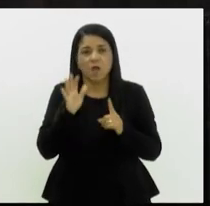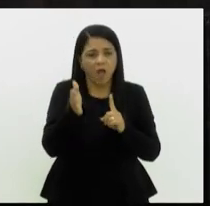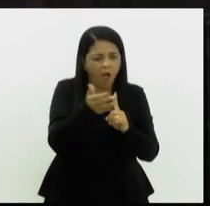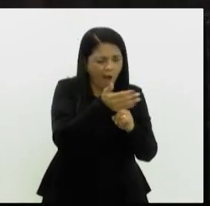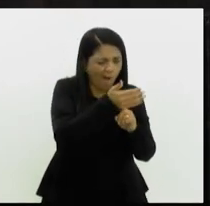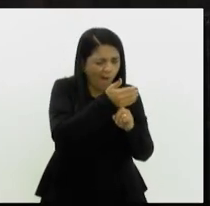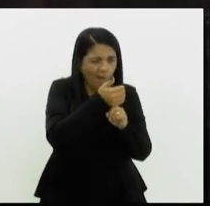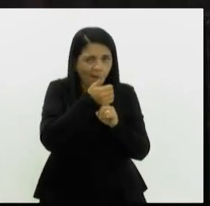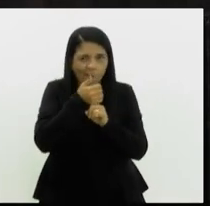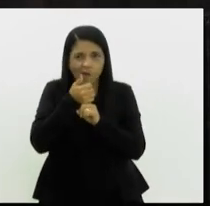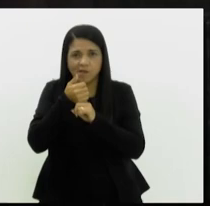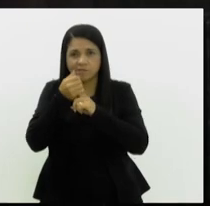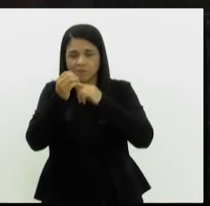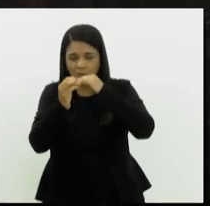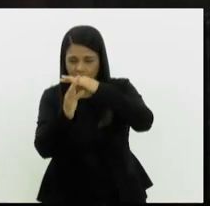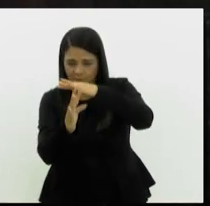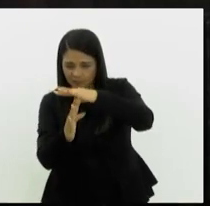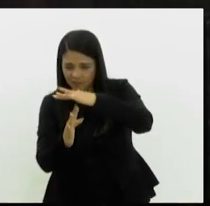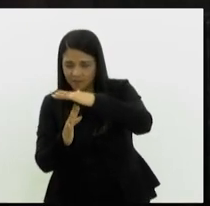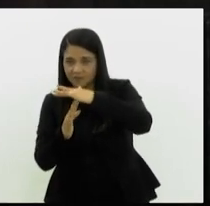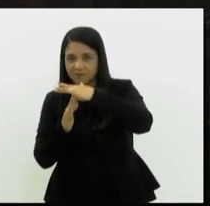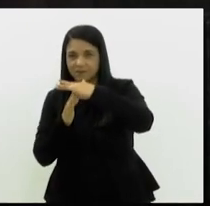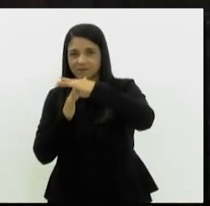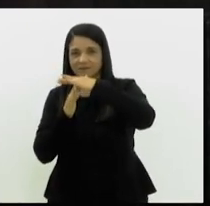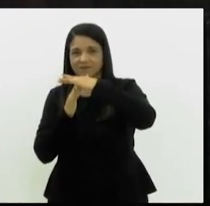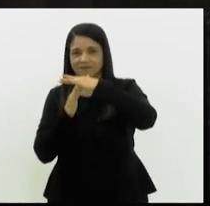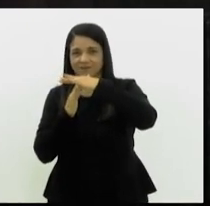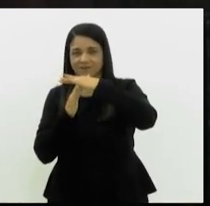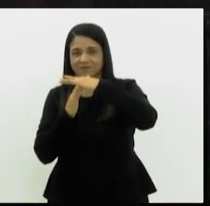acolhemos a um imigrante, nós estamos